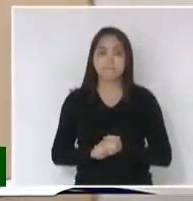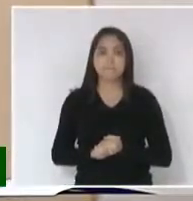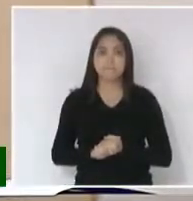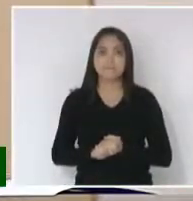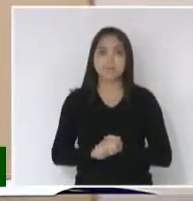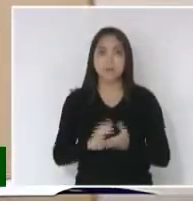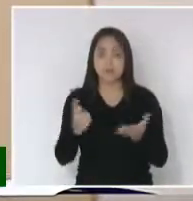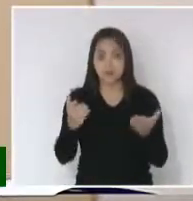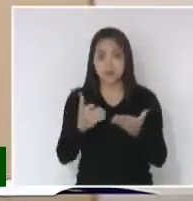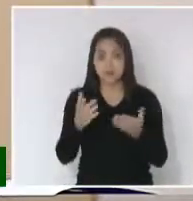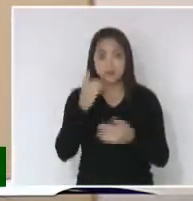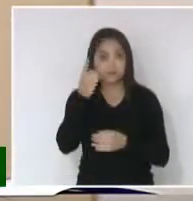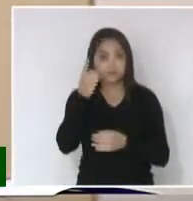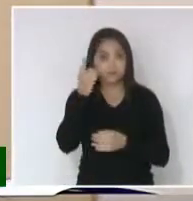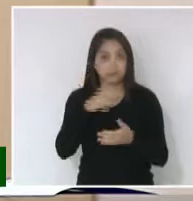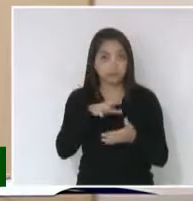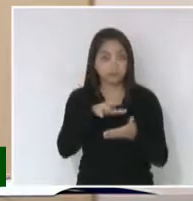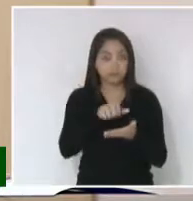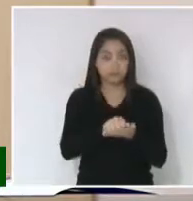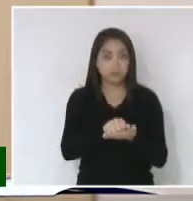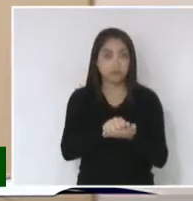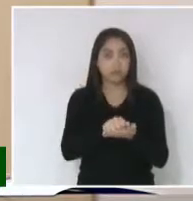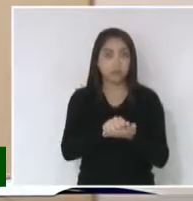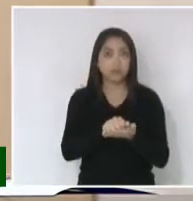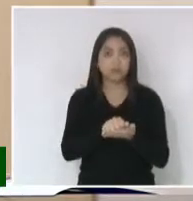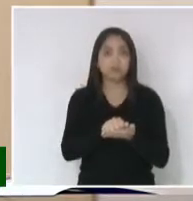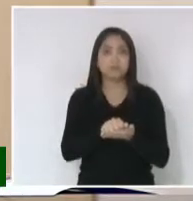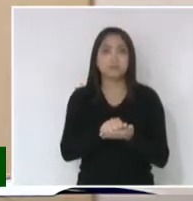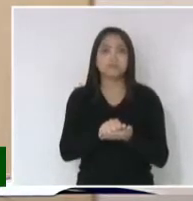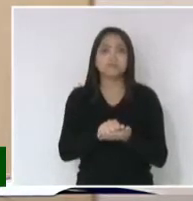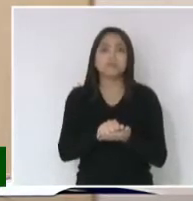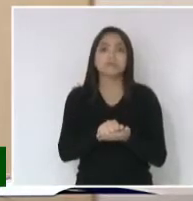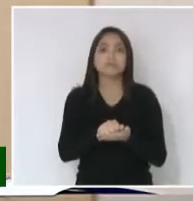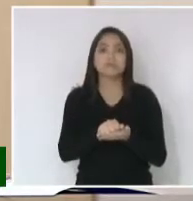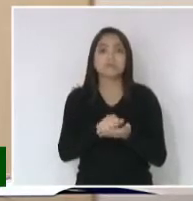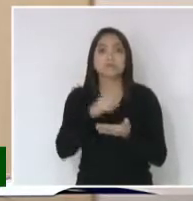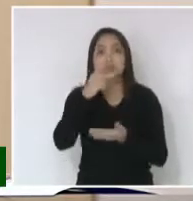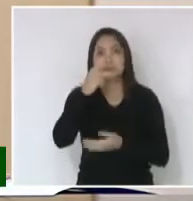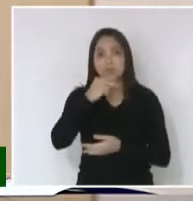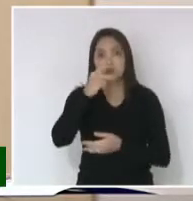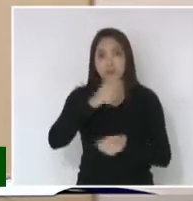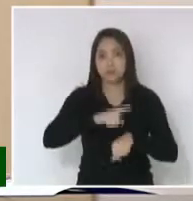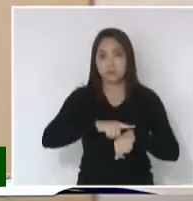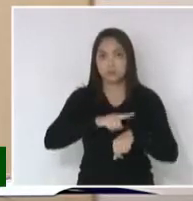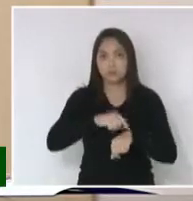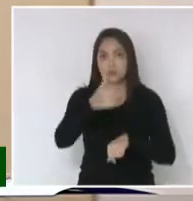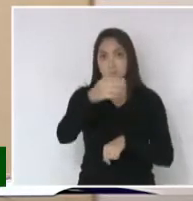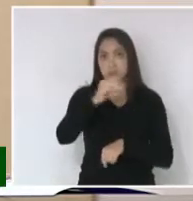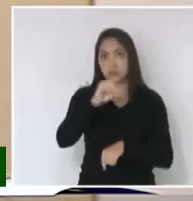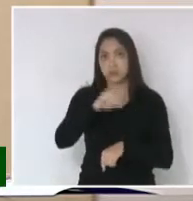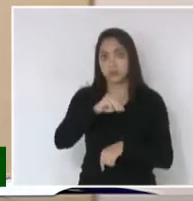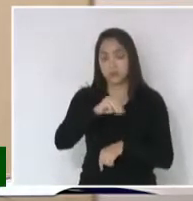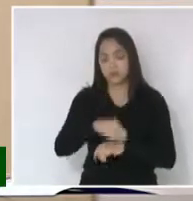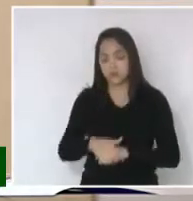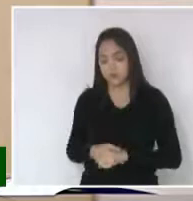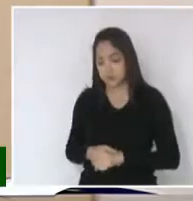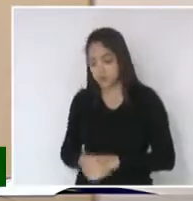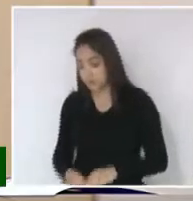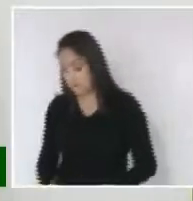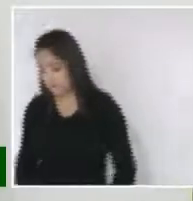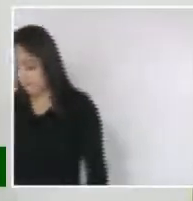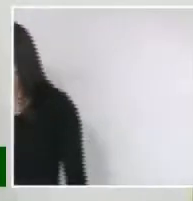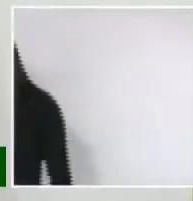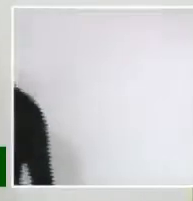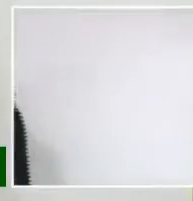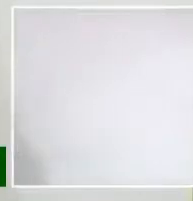Na sequência, inscrito para falar o deputado Kennedy Nunes, por até 10 minutos. Senhor